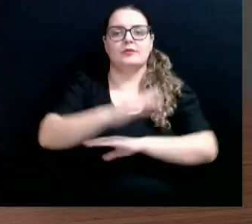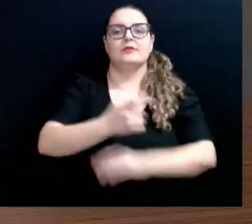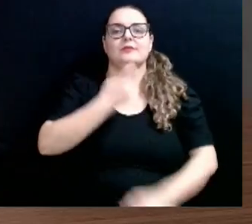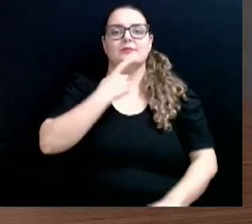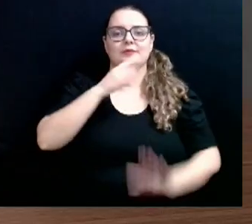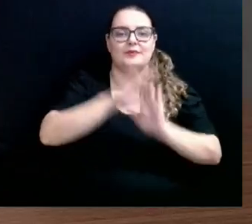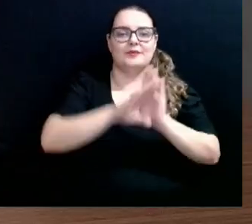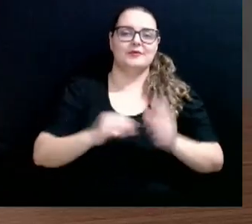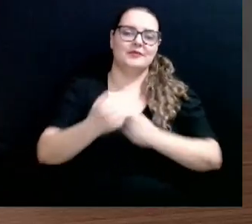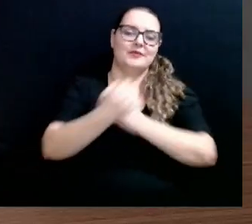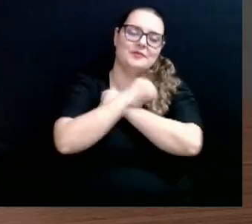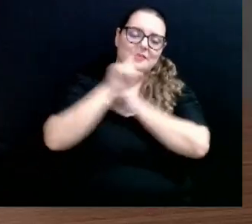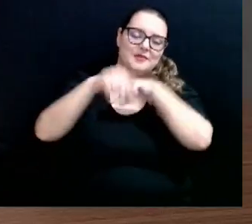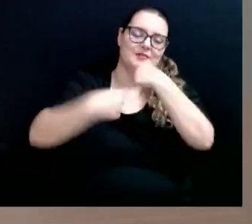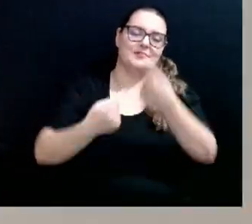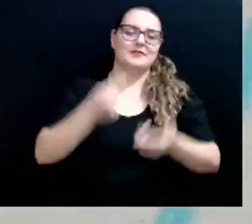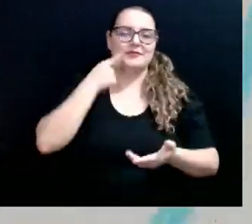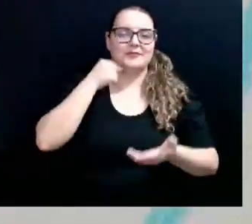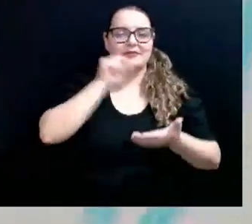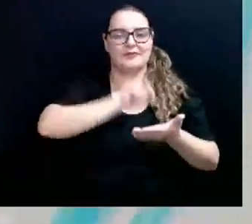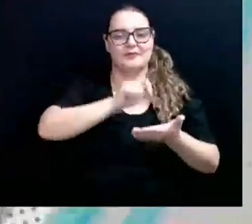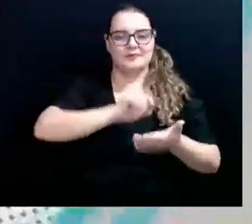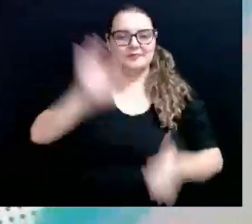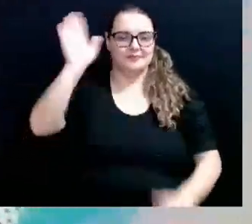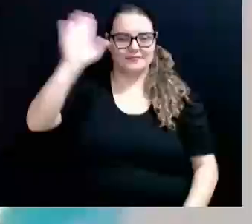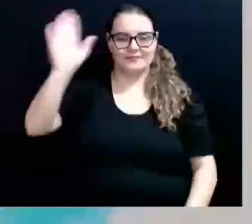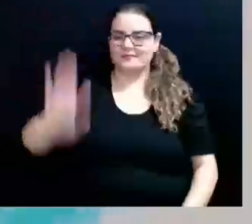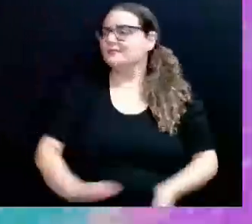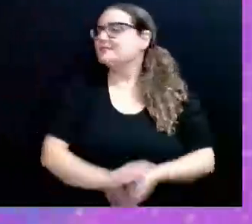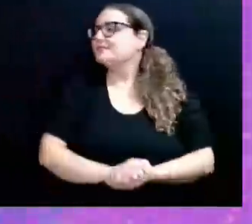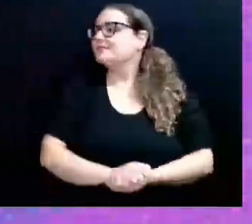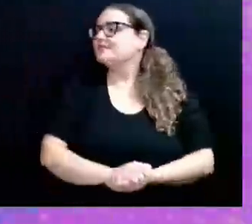abraço, até o próximo Na Ponta do Lápis.